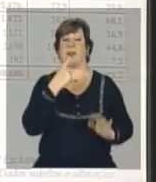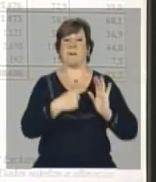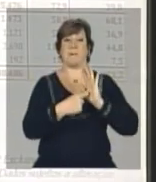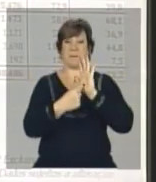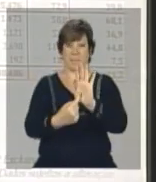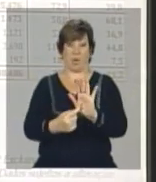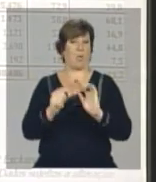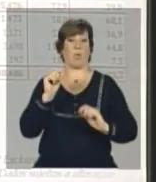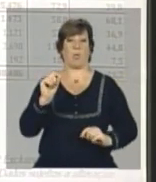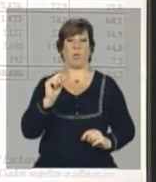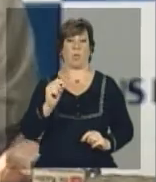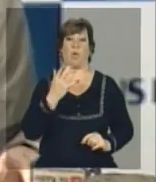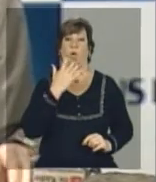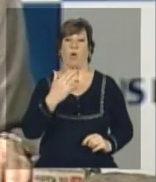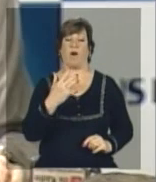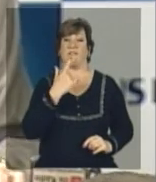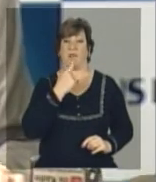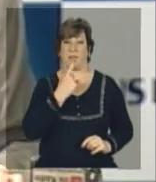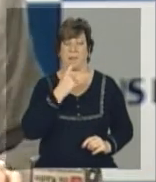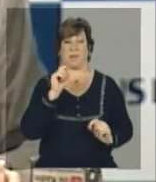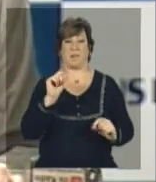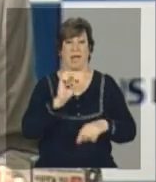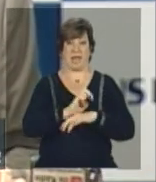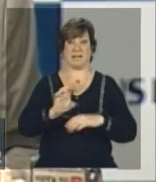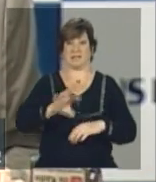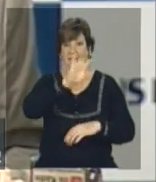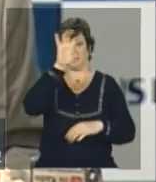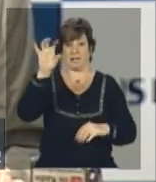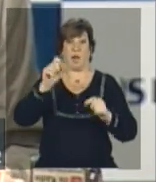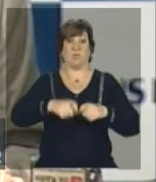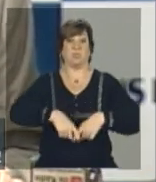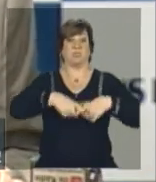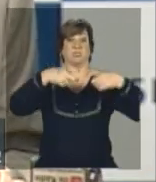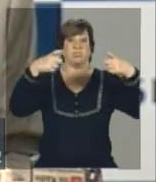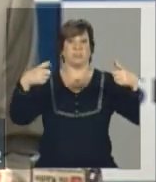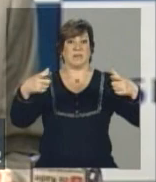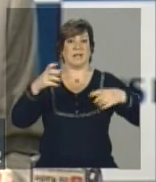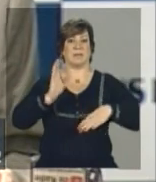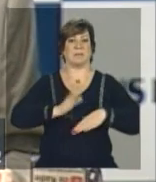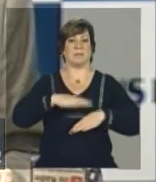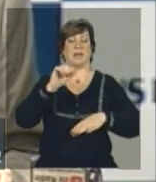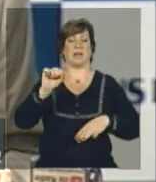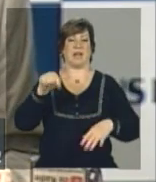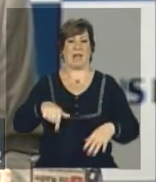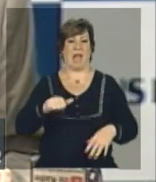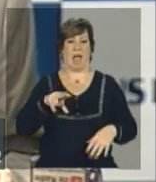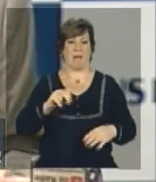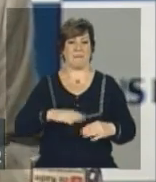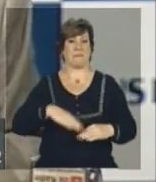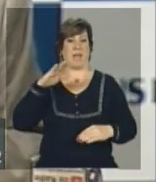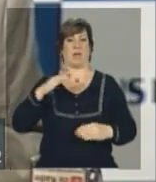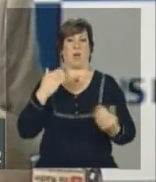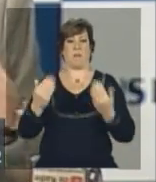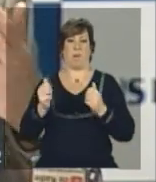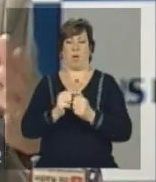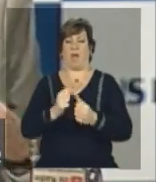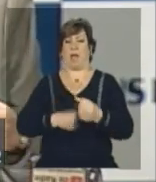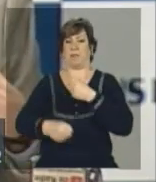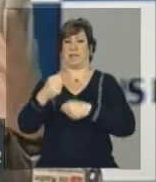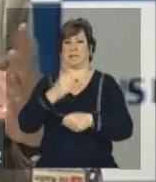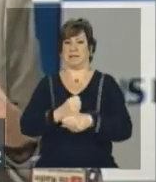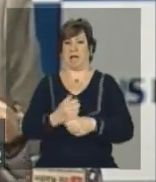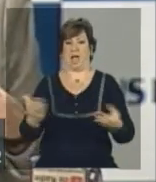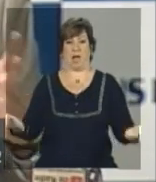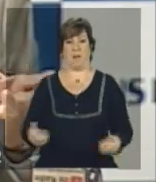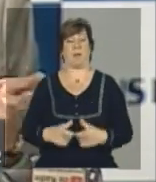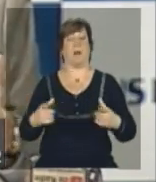a atenção, os estados que têm um aumento esse ano em relação ao ano passado, porque a situação